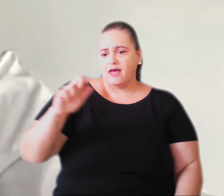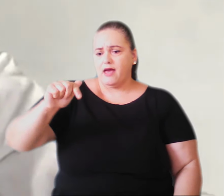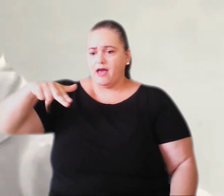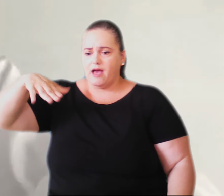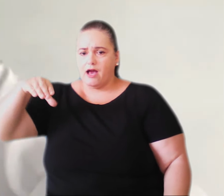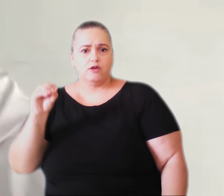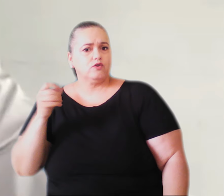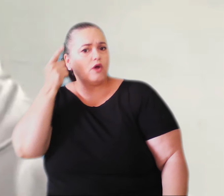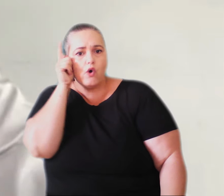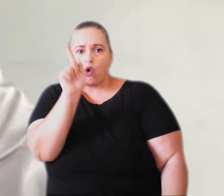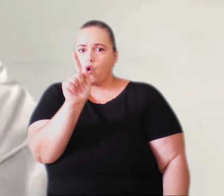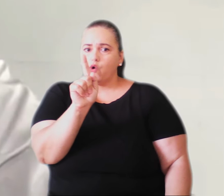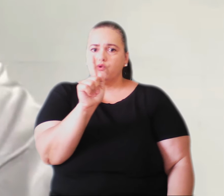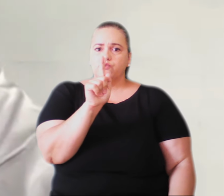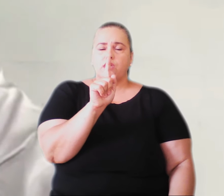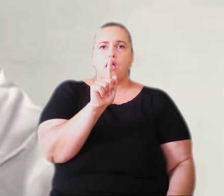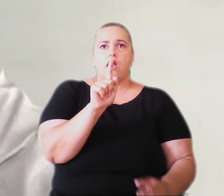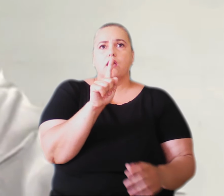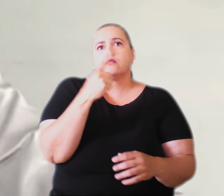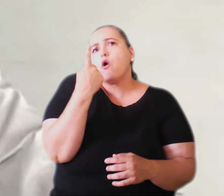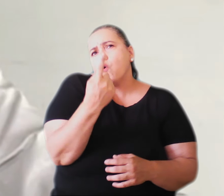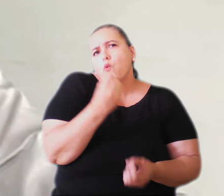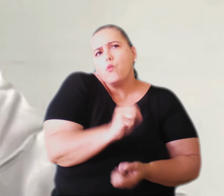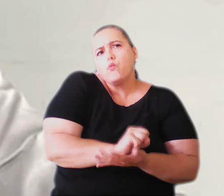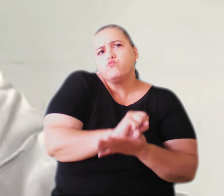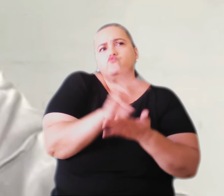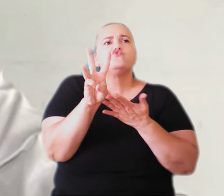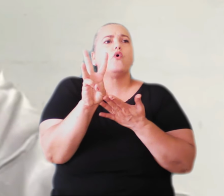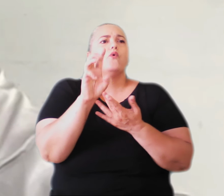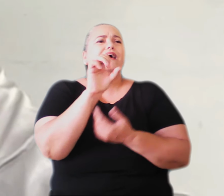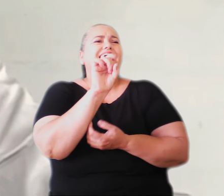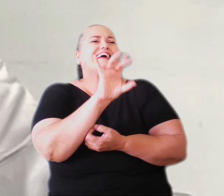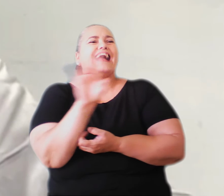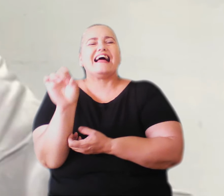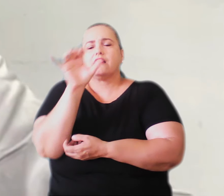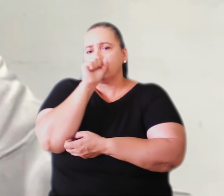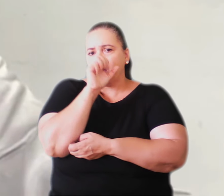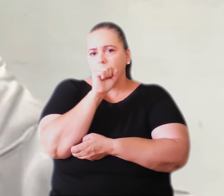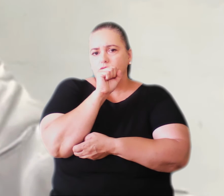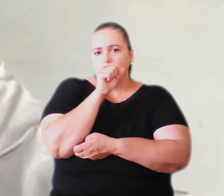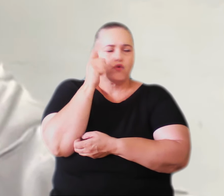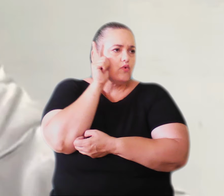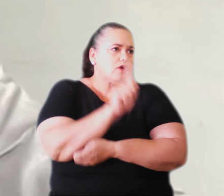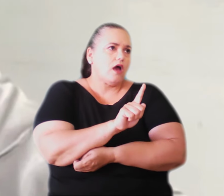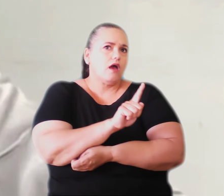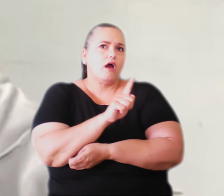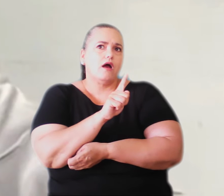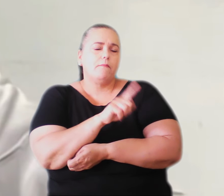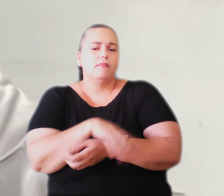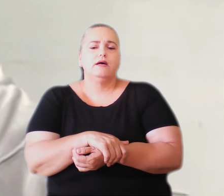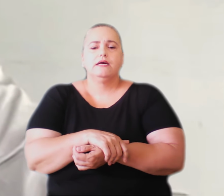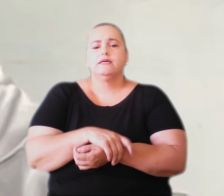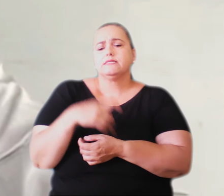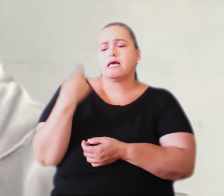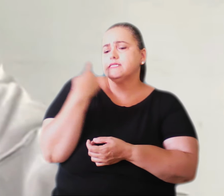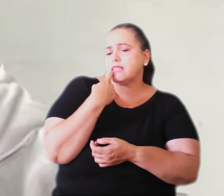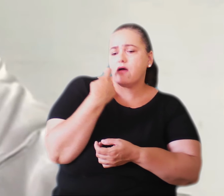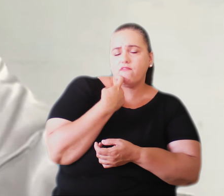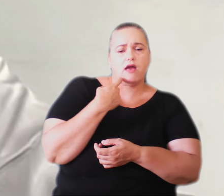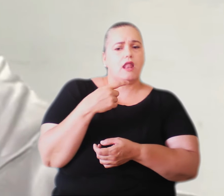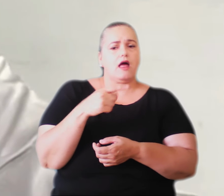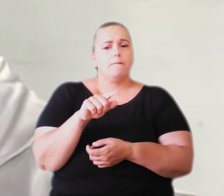projete, não consegue tocar mais que um baile a cada sábado. Não consegue tocar mais que um baile a cada sexta-feira.